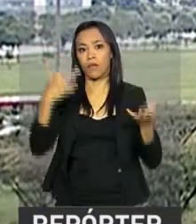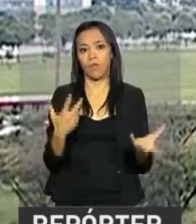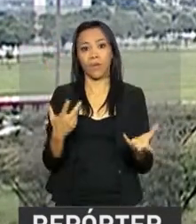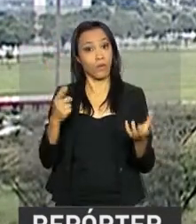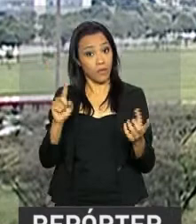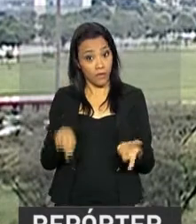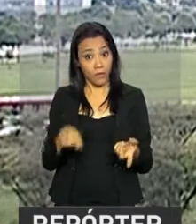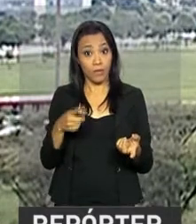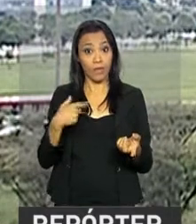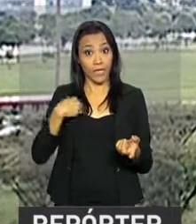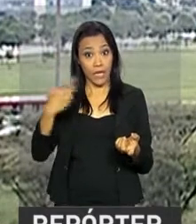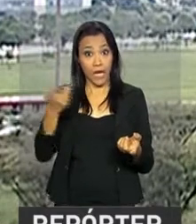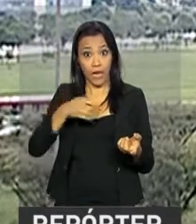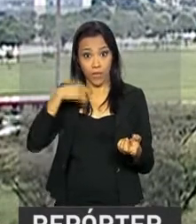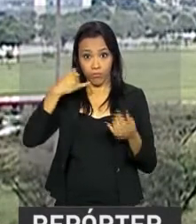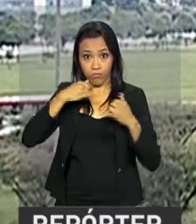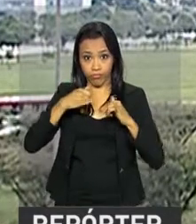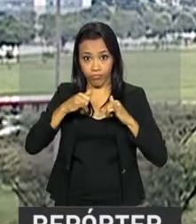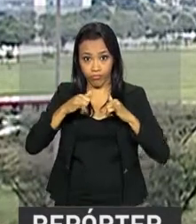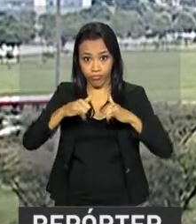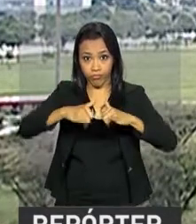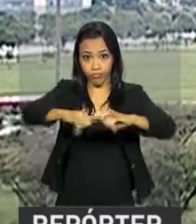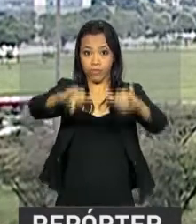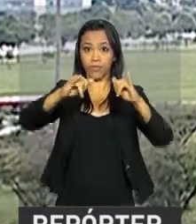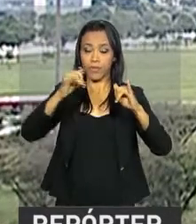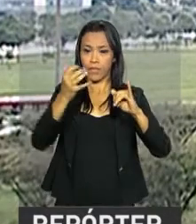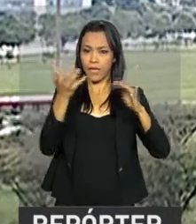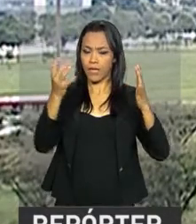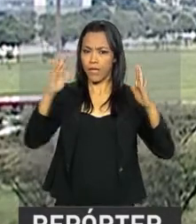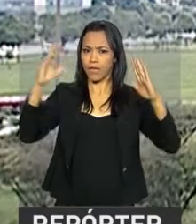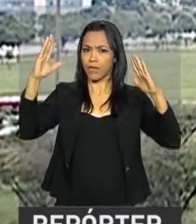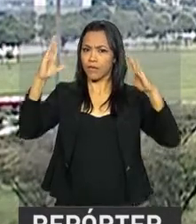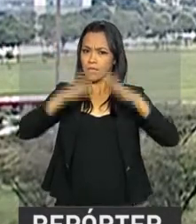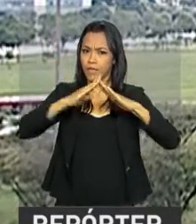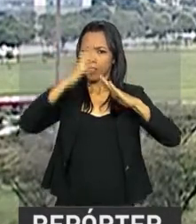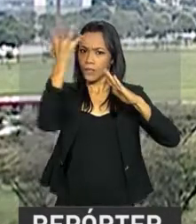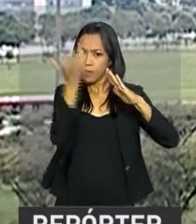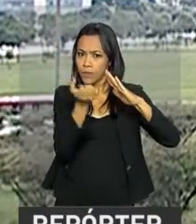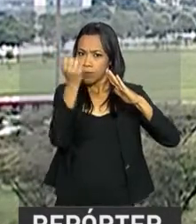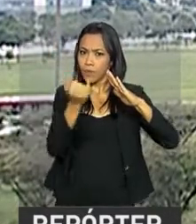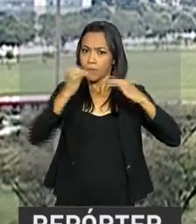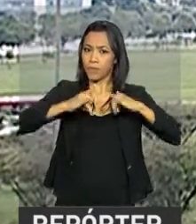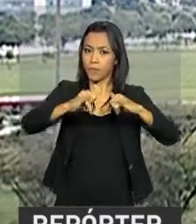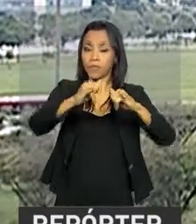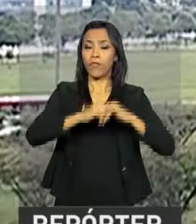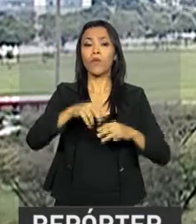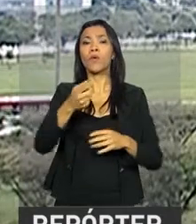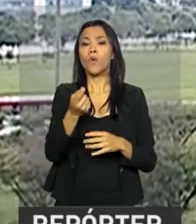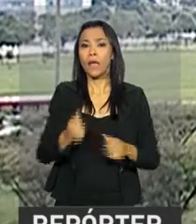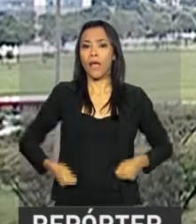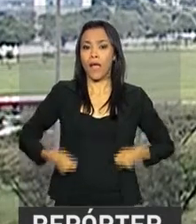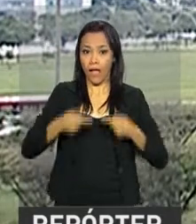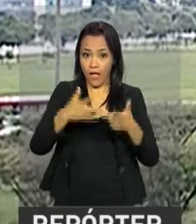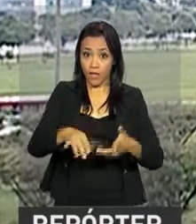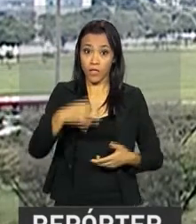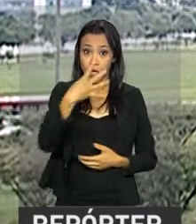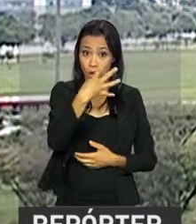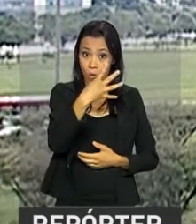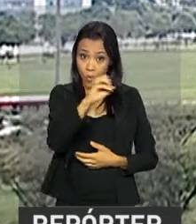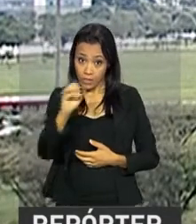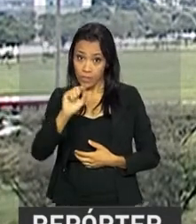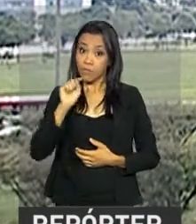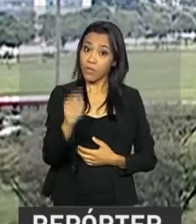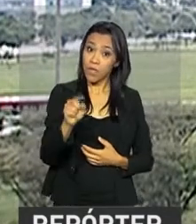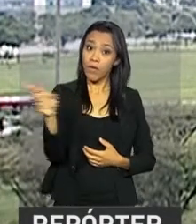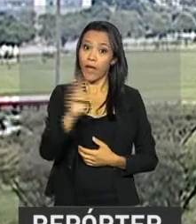conta pelo momento em que gera mais energia ou seja o momento de pico foram gastos 400 mil reais na construção dessa usina ela será capaz de abastecer